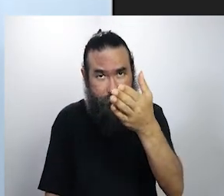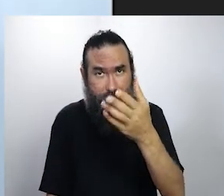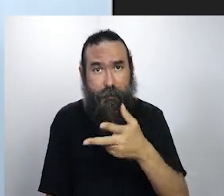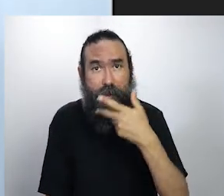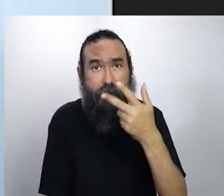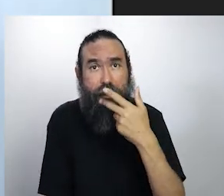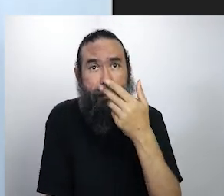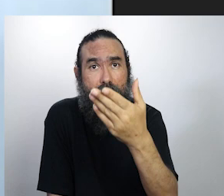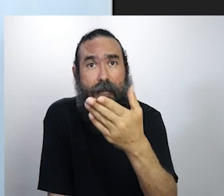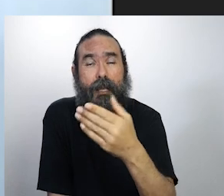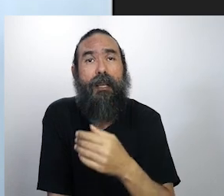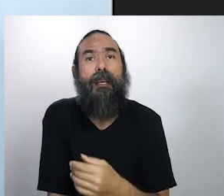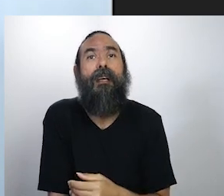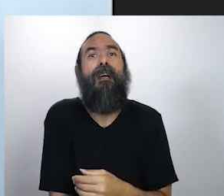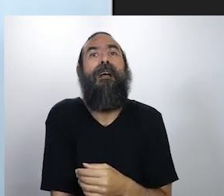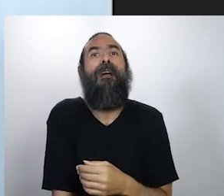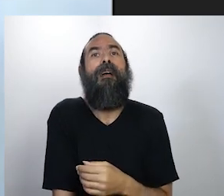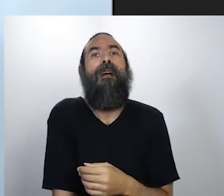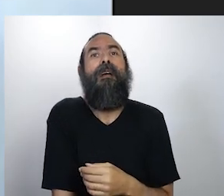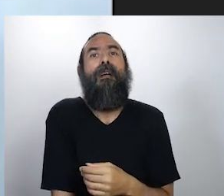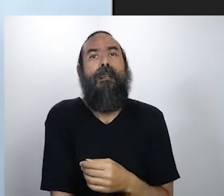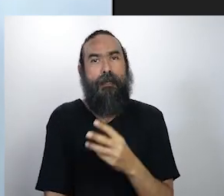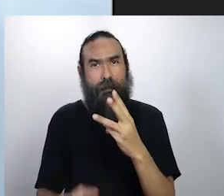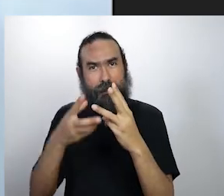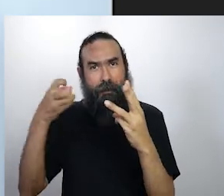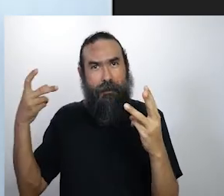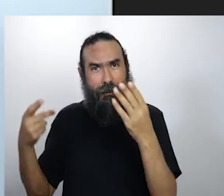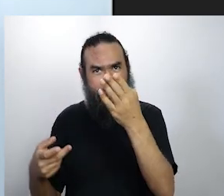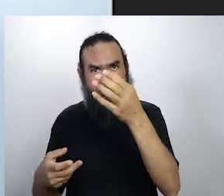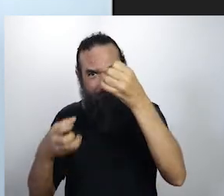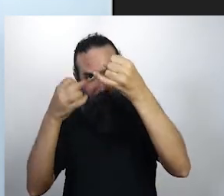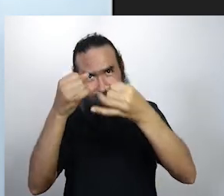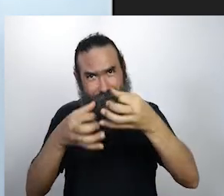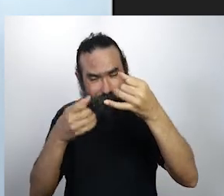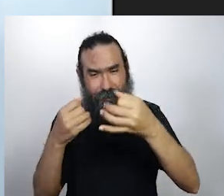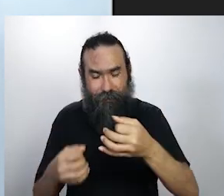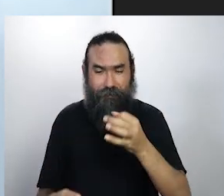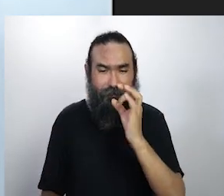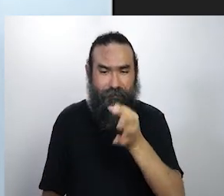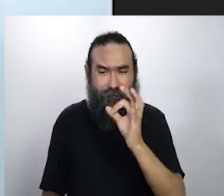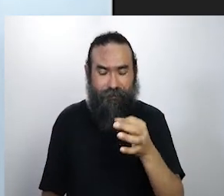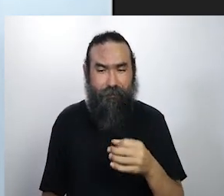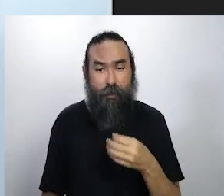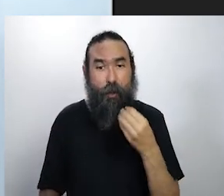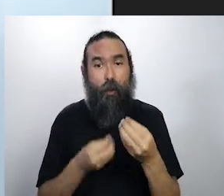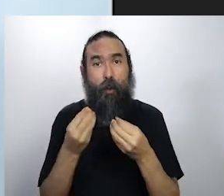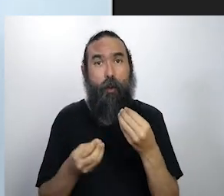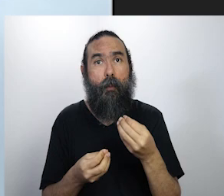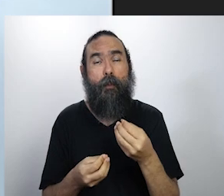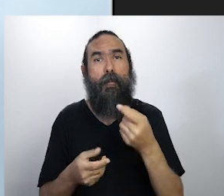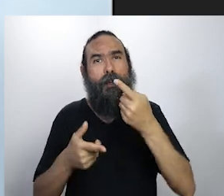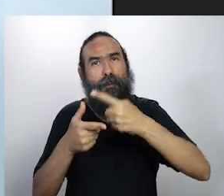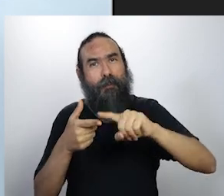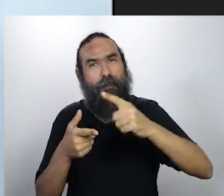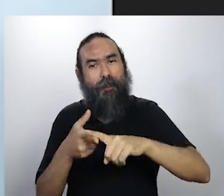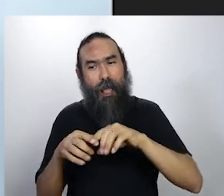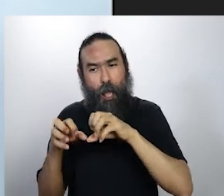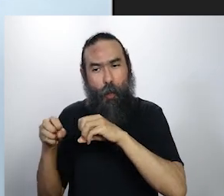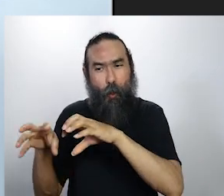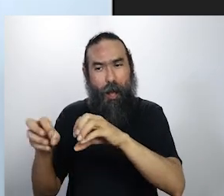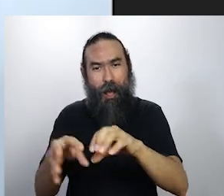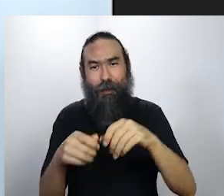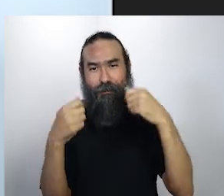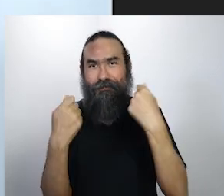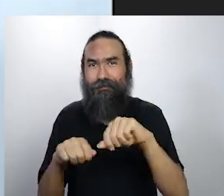muito com essa questão da educação e essa questão mesmo da valorização da nossa história, da ancestralidade. E, recentemente, agora